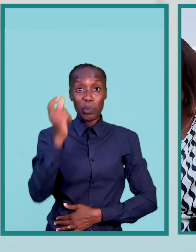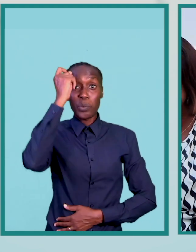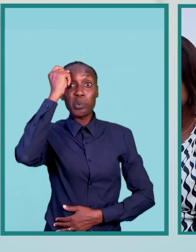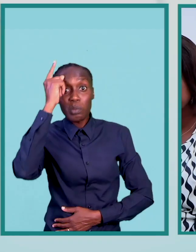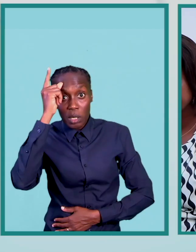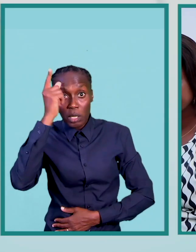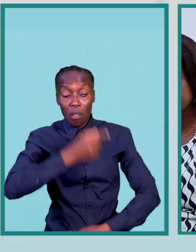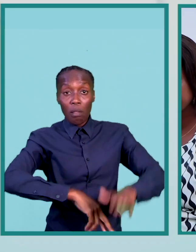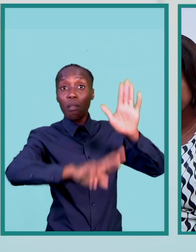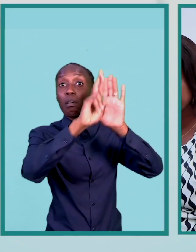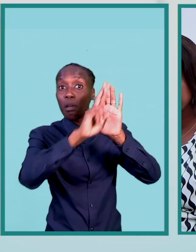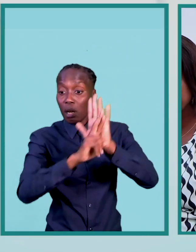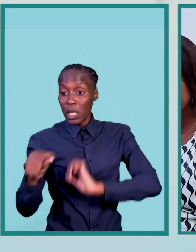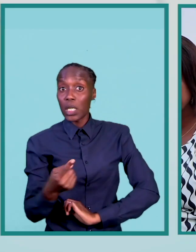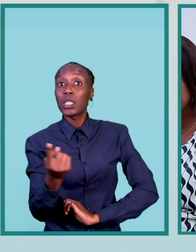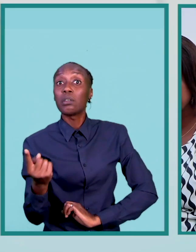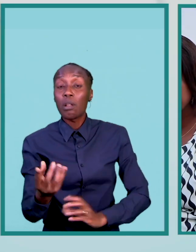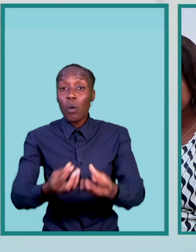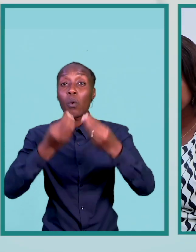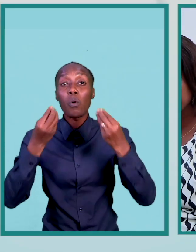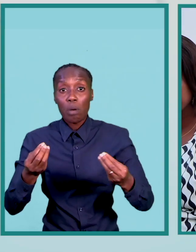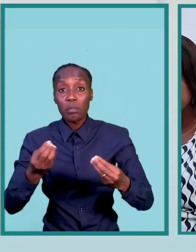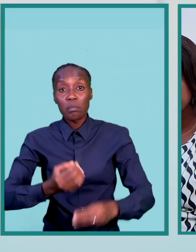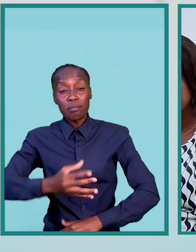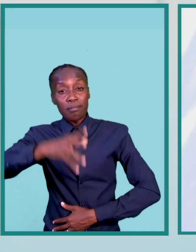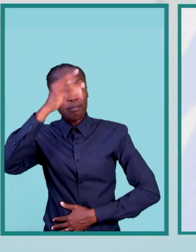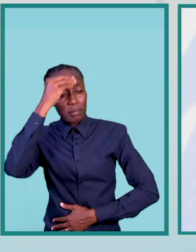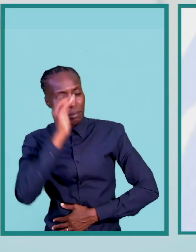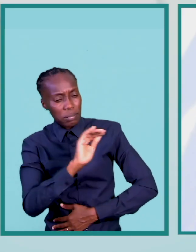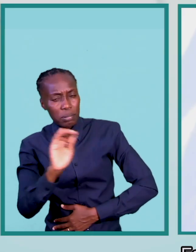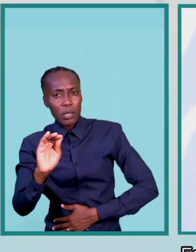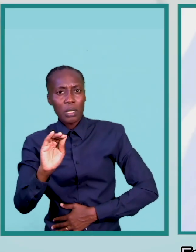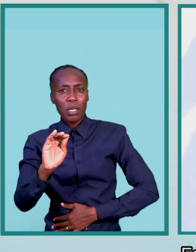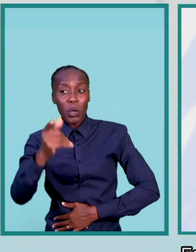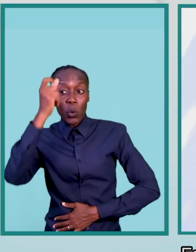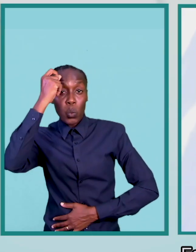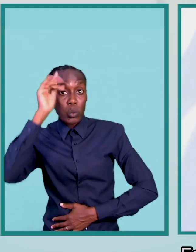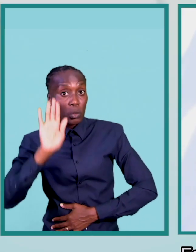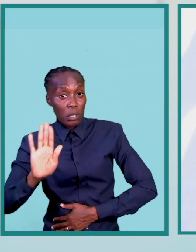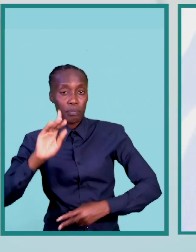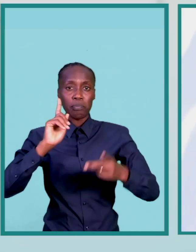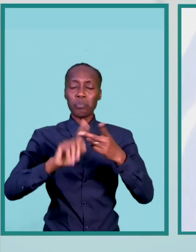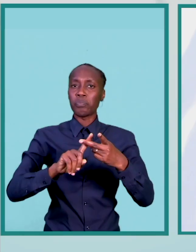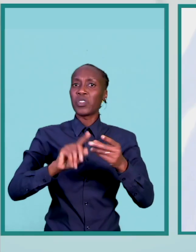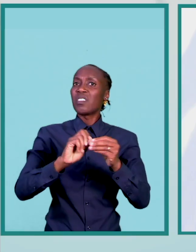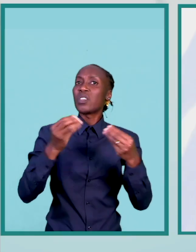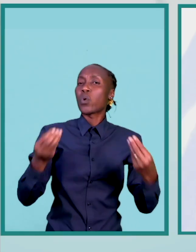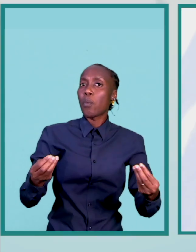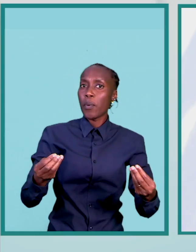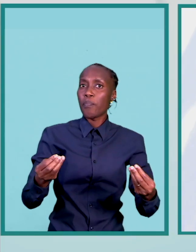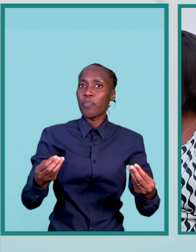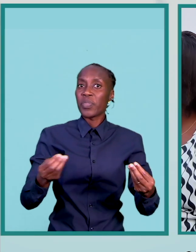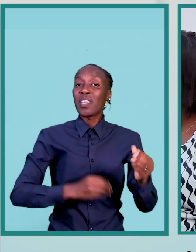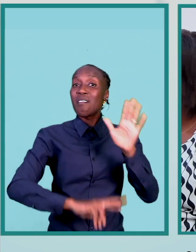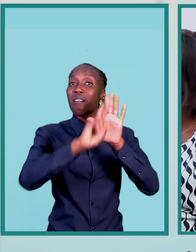sociedade, normas costumeiras, hábitos e costumes. Estão a perceber? Estão a perceber quando nós falamos de normas costumeiras, hábitos e